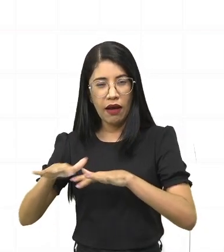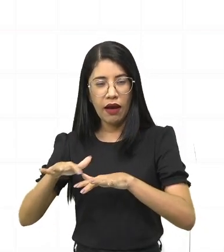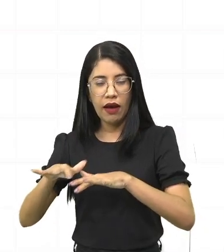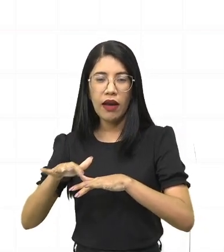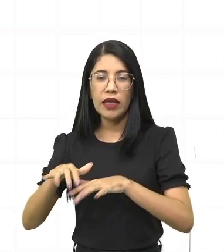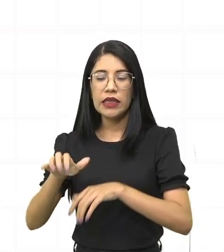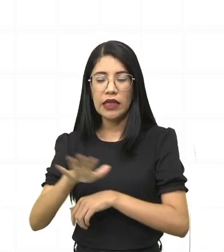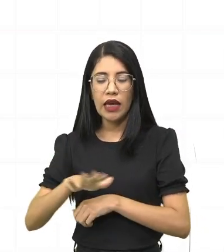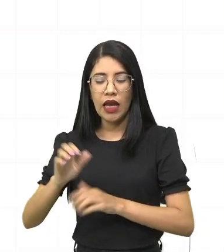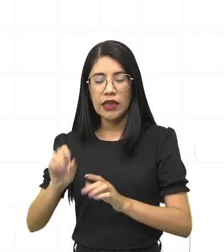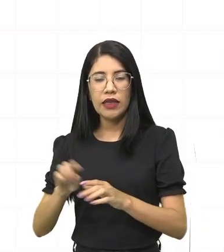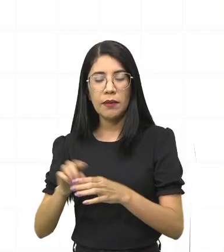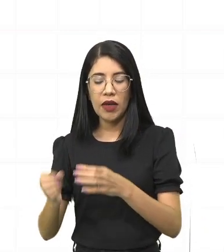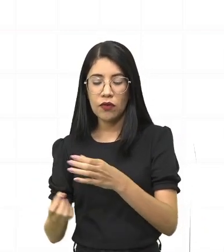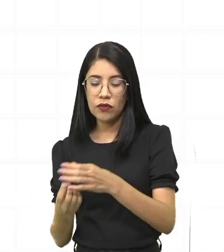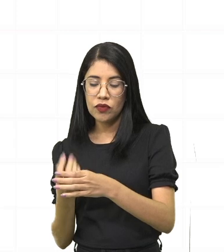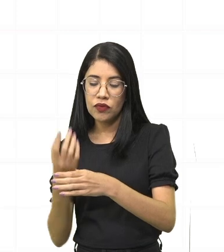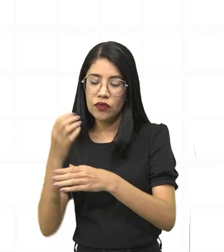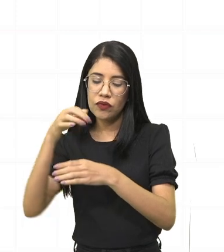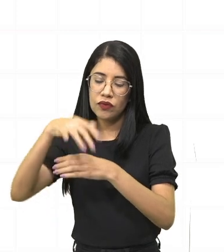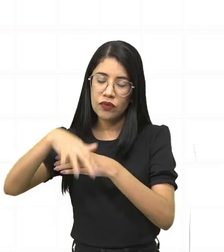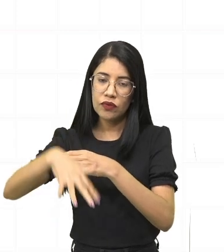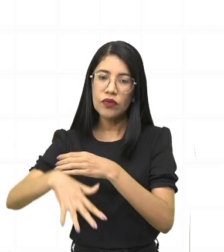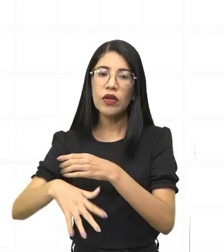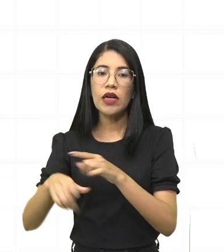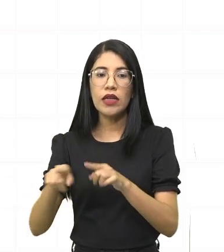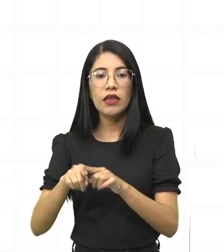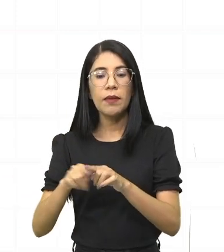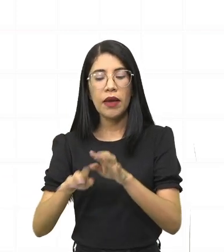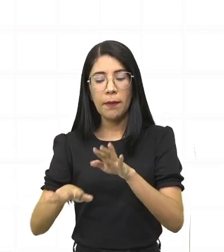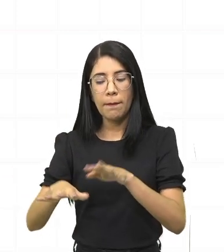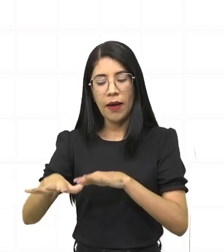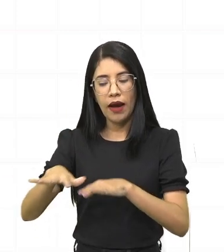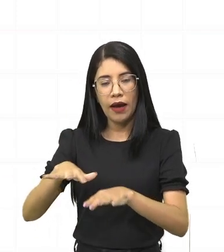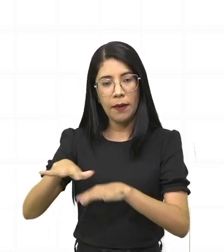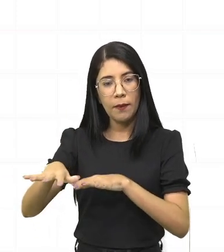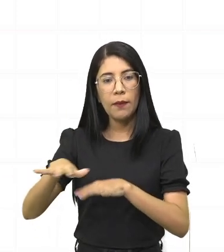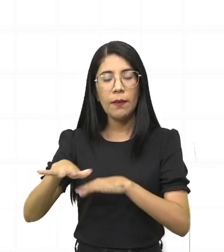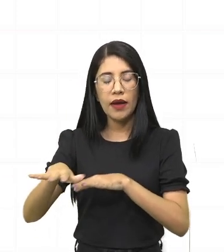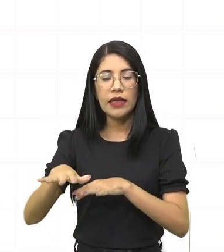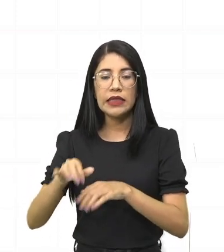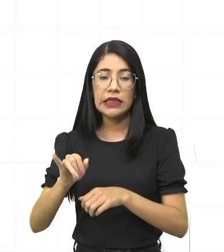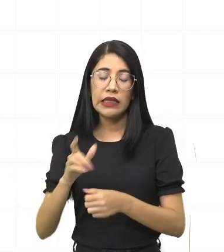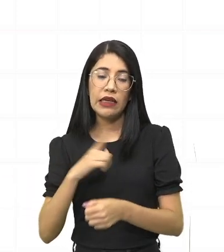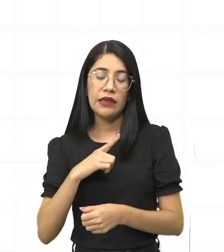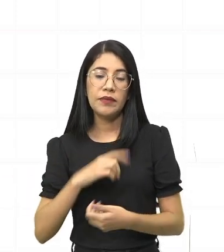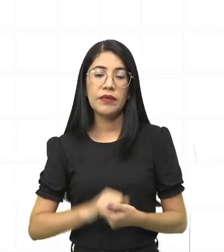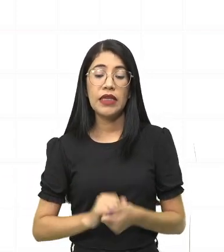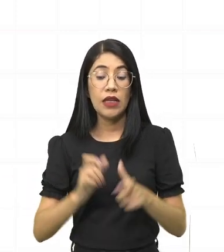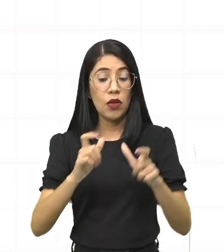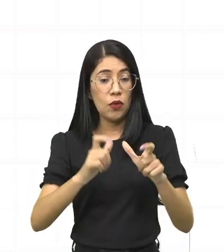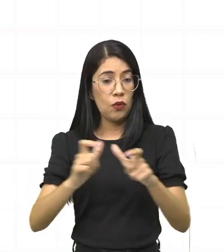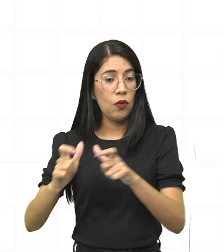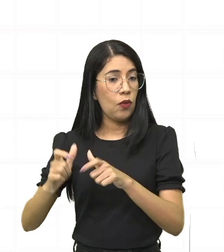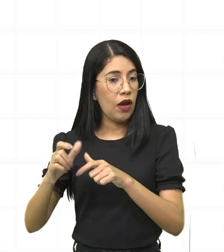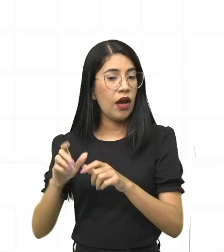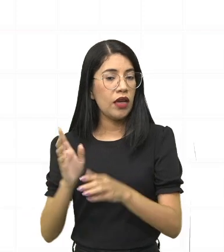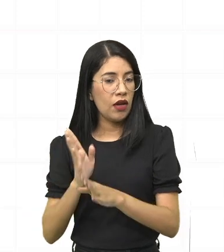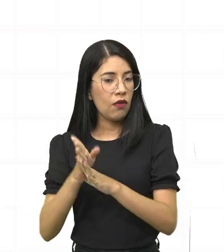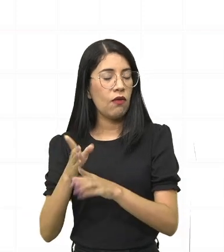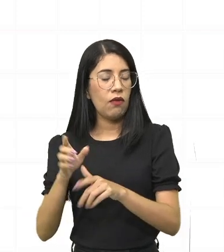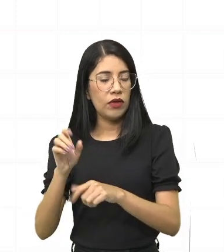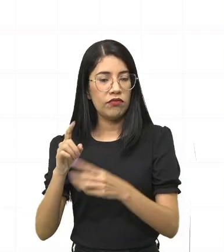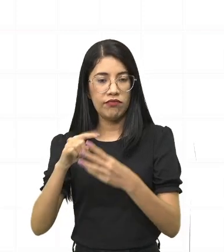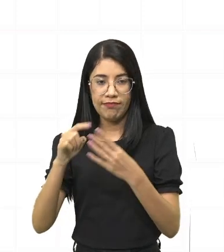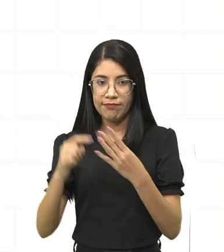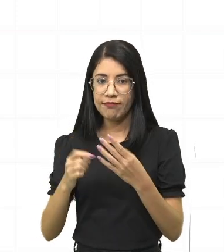Como regiões vulcânicas, ou com falhas tectônicas ativas. Então, nos lugares onde tem atividade